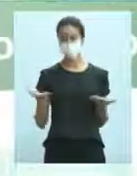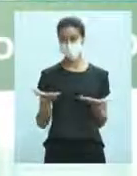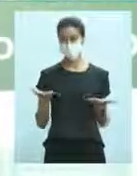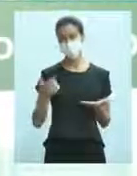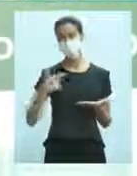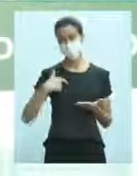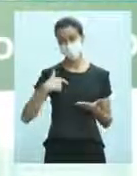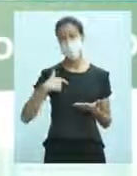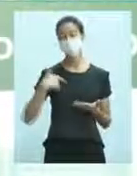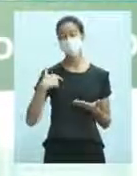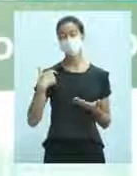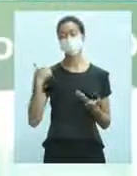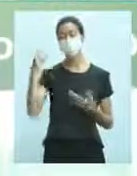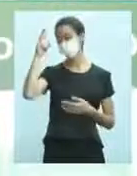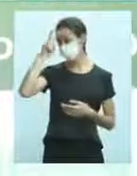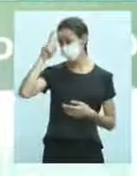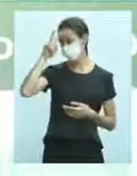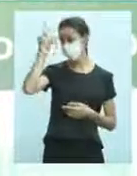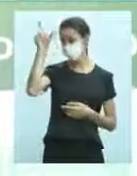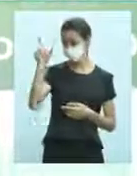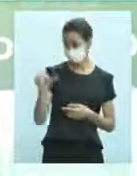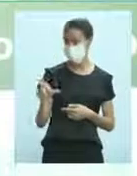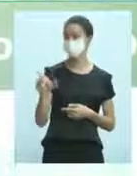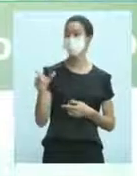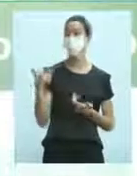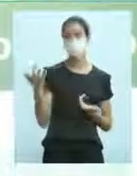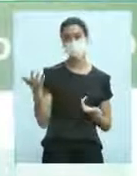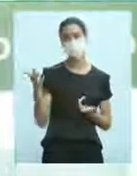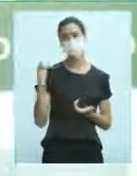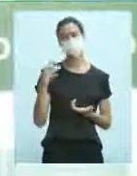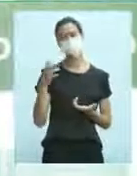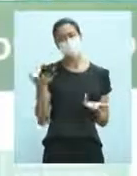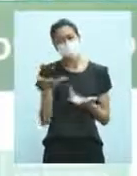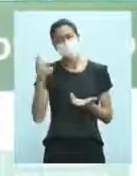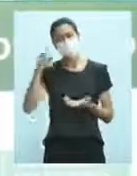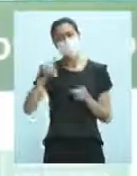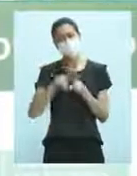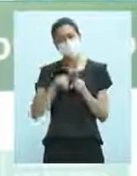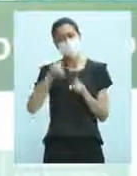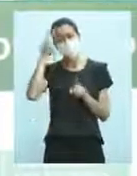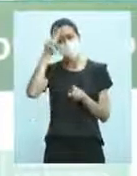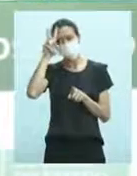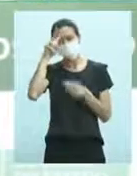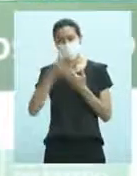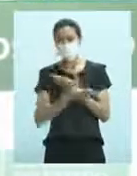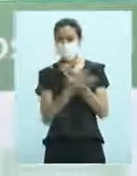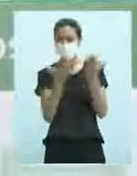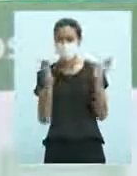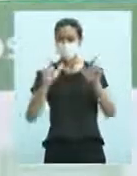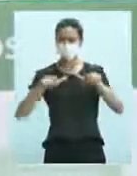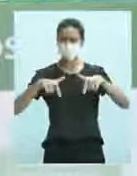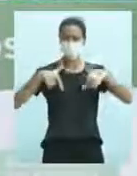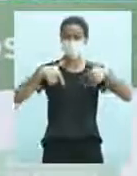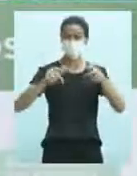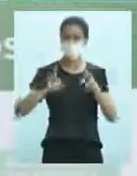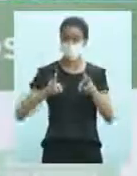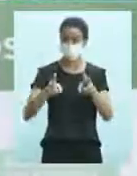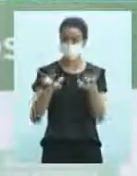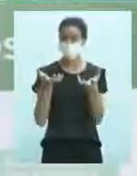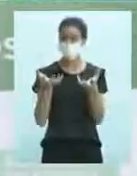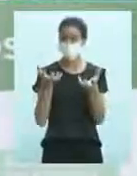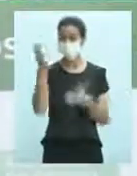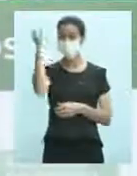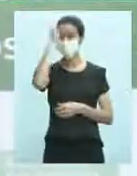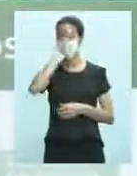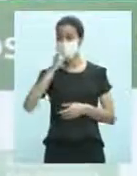a saudação especial para todos aqueles que lutam pelo brasil cada vez mais dependente tô aqui com